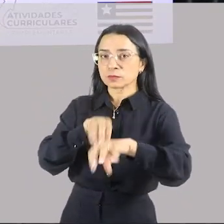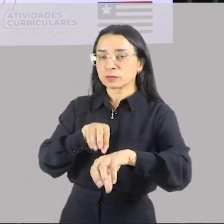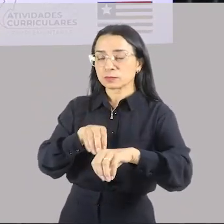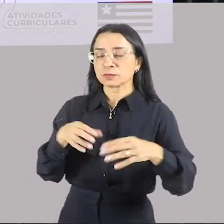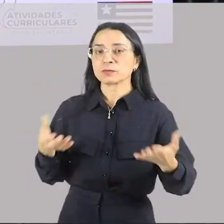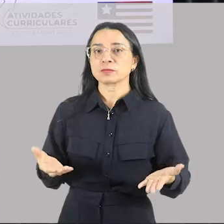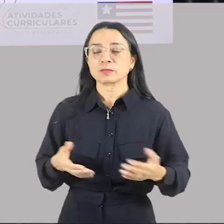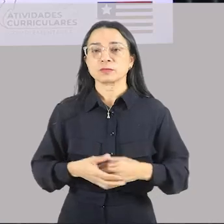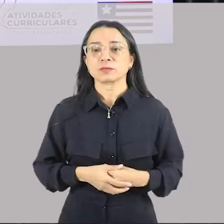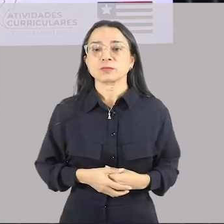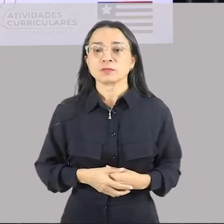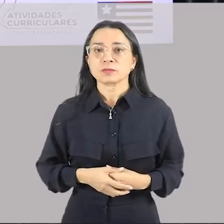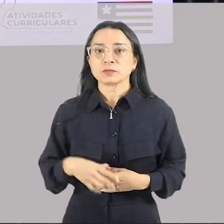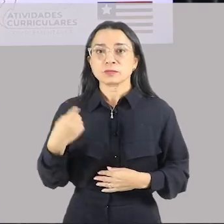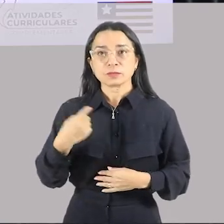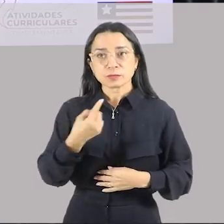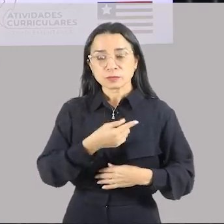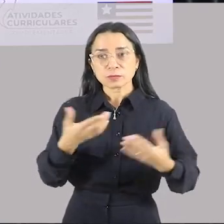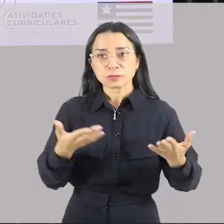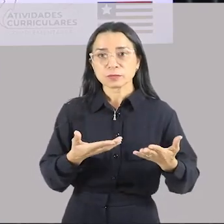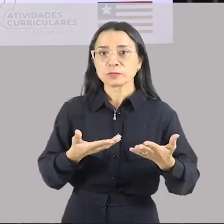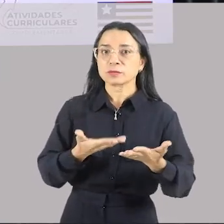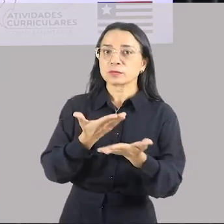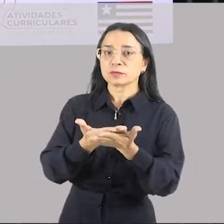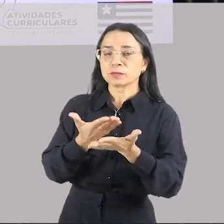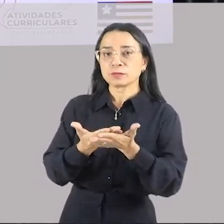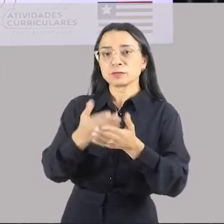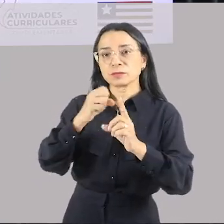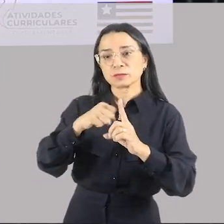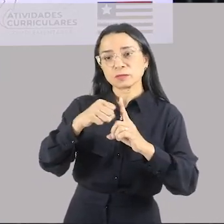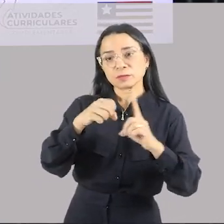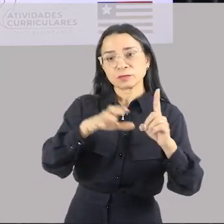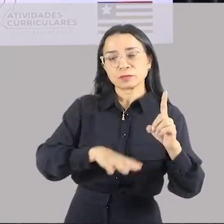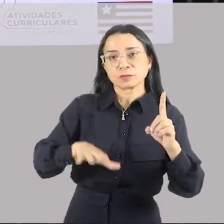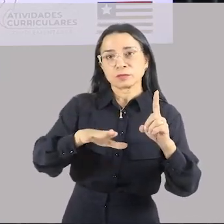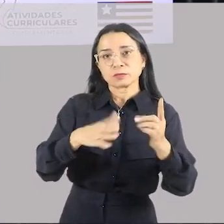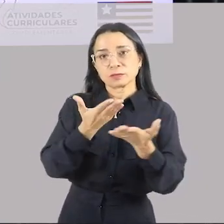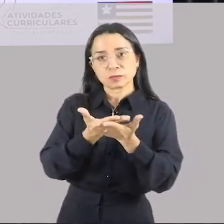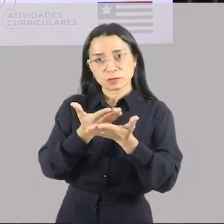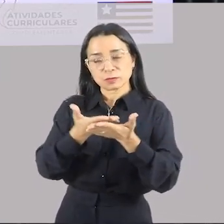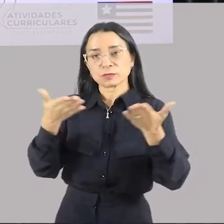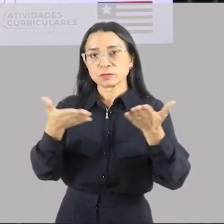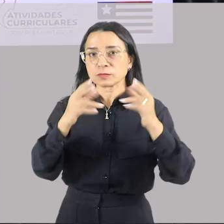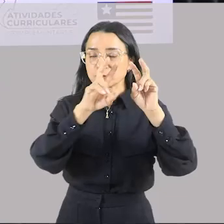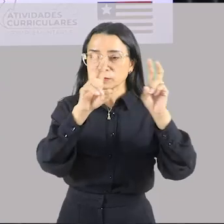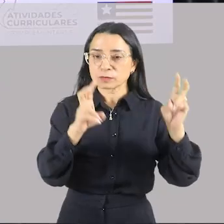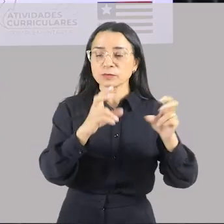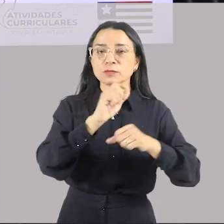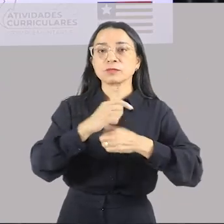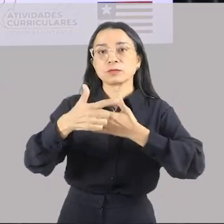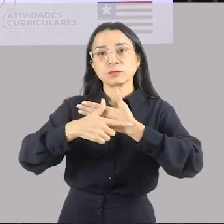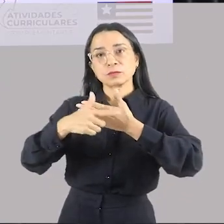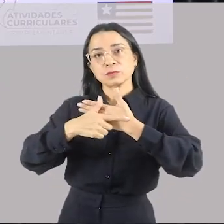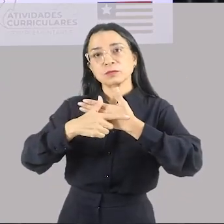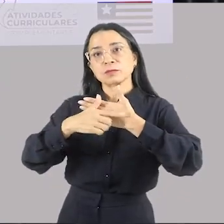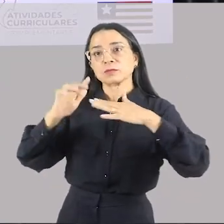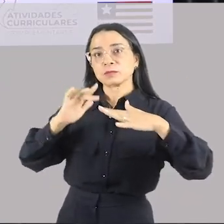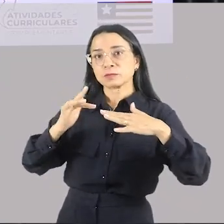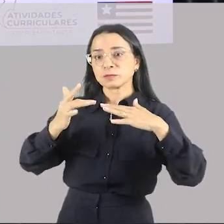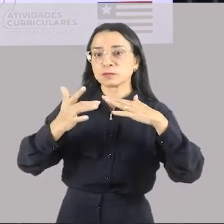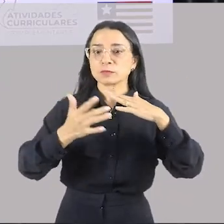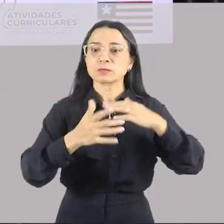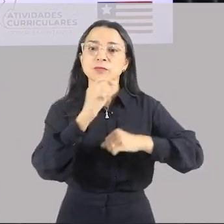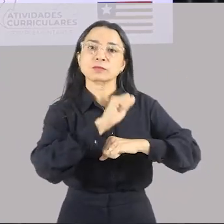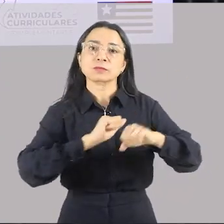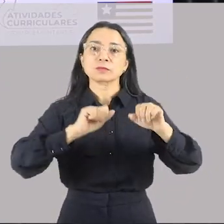de Educação. E a gente está aqui para falar sobre Sociologia. E nessa aula a gente vai tratar do assunto o papel da mídia e